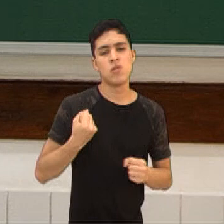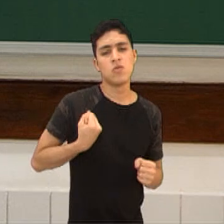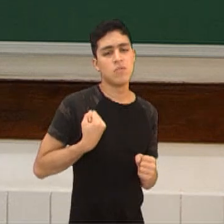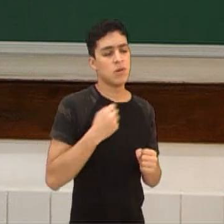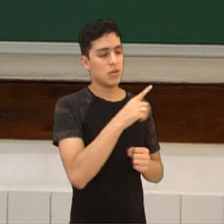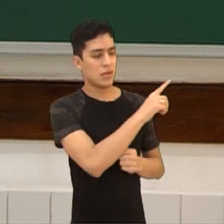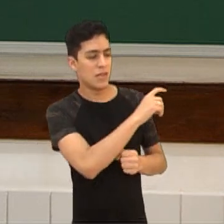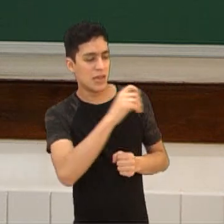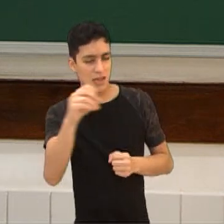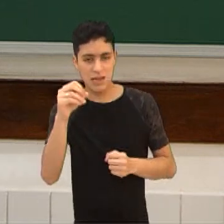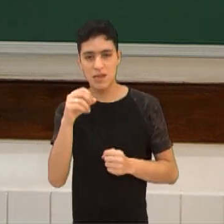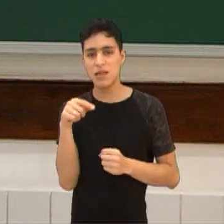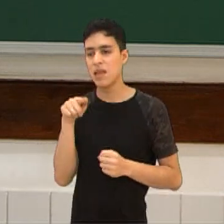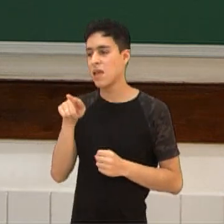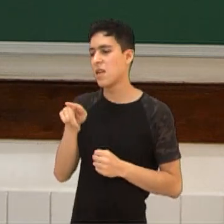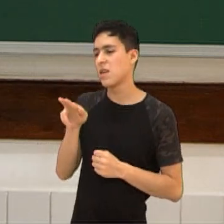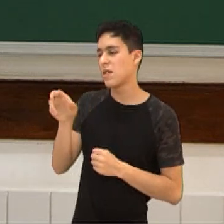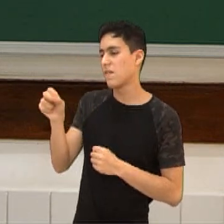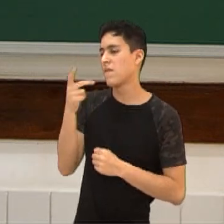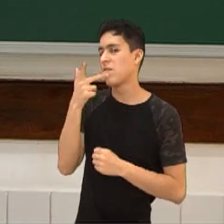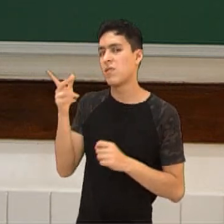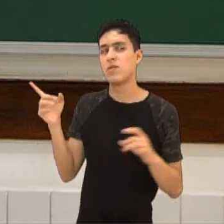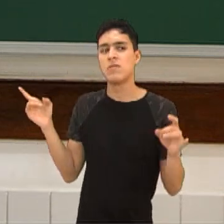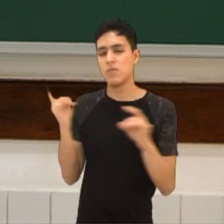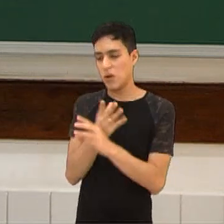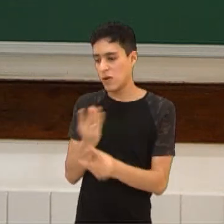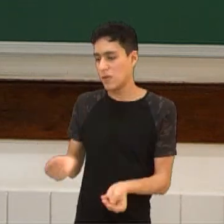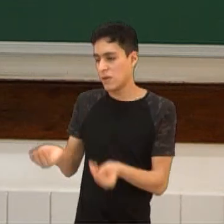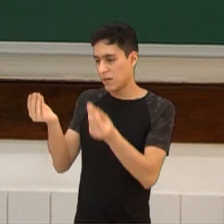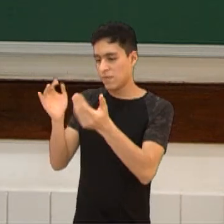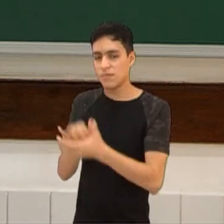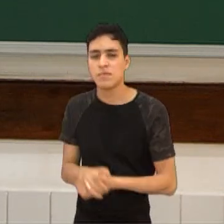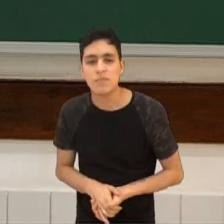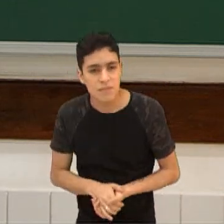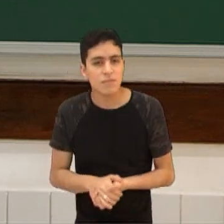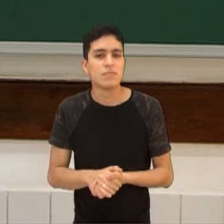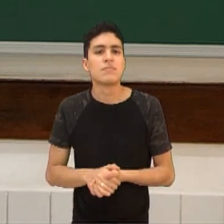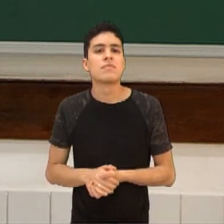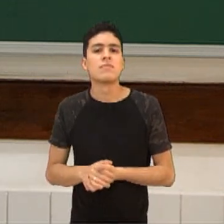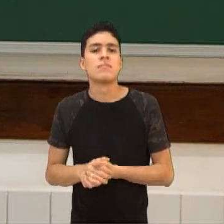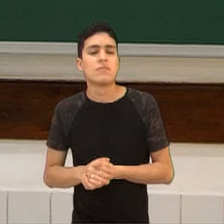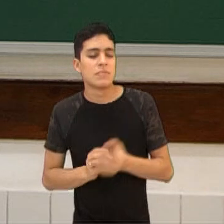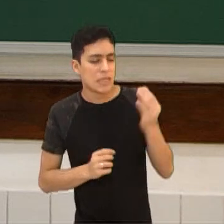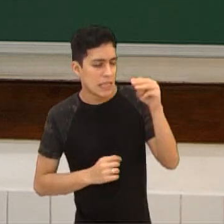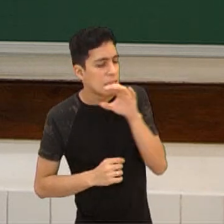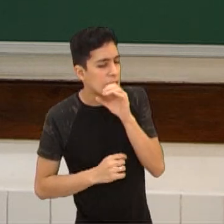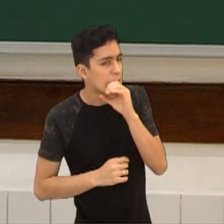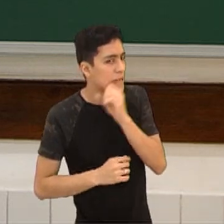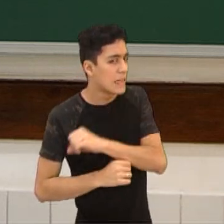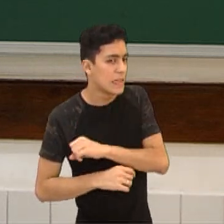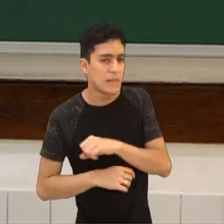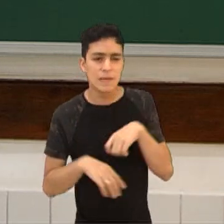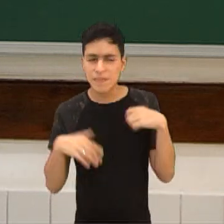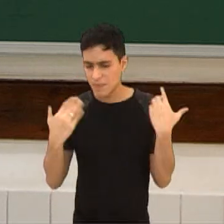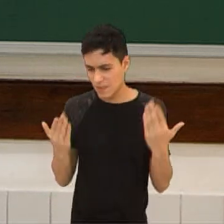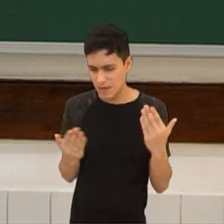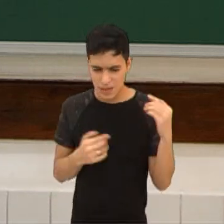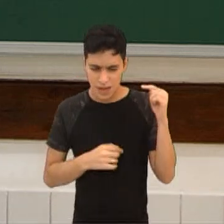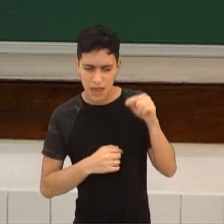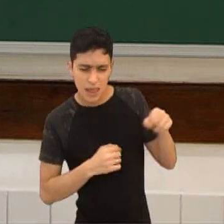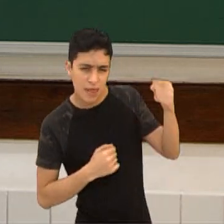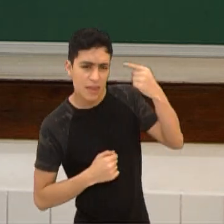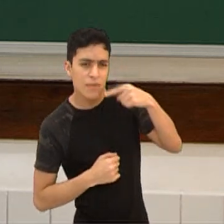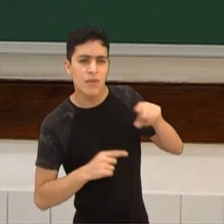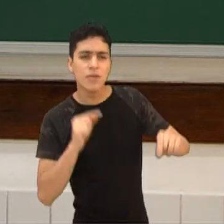de 1 a 100. Gauss foi lá e fez assim, ó, professor, tá pronto. Não demorou minutos. O que Gauss